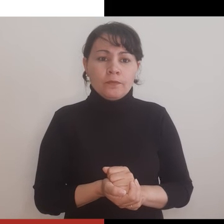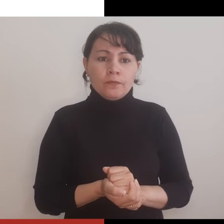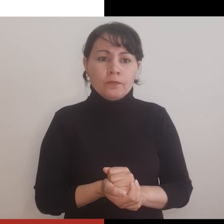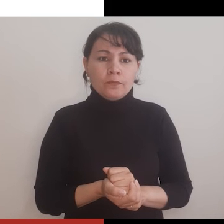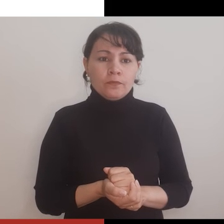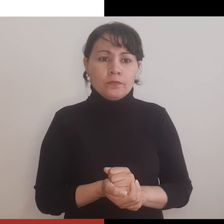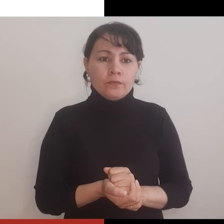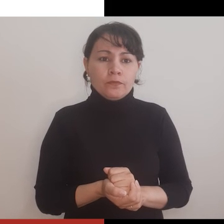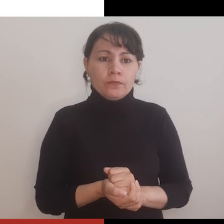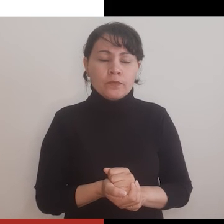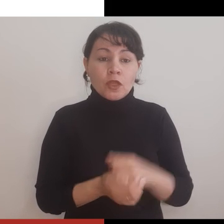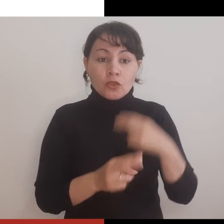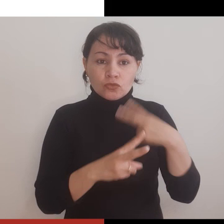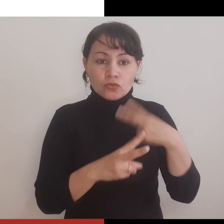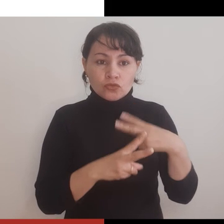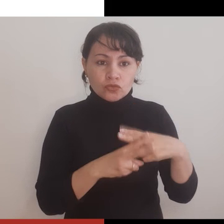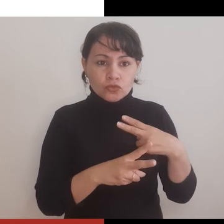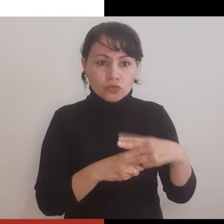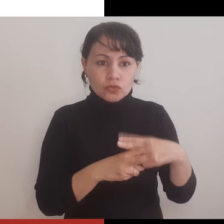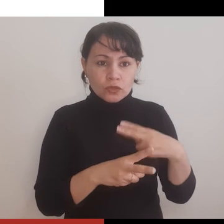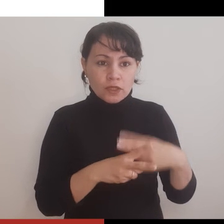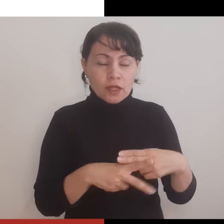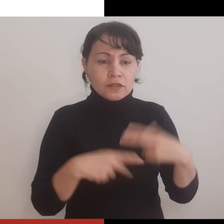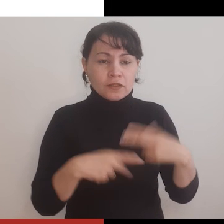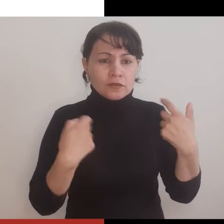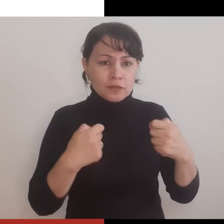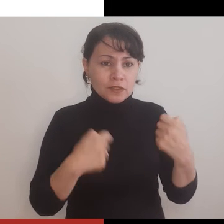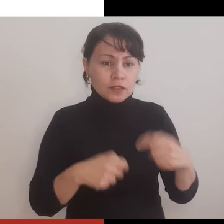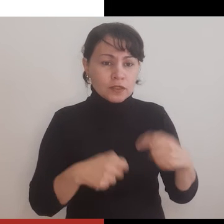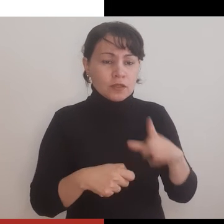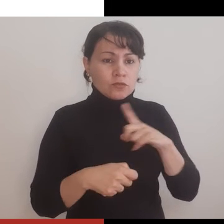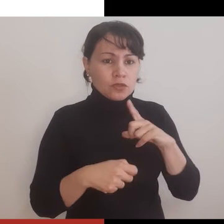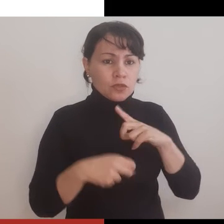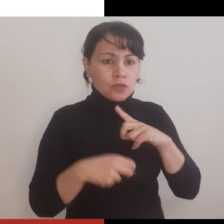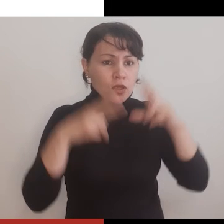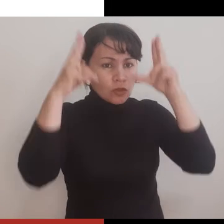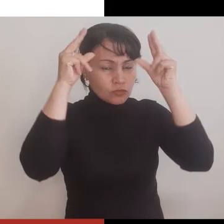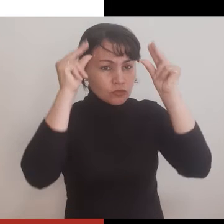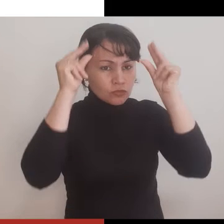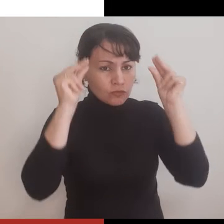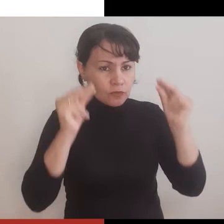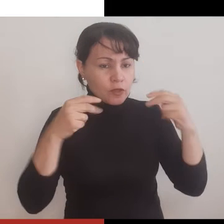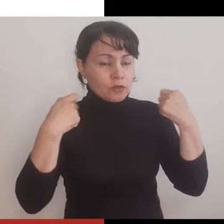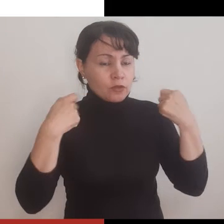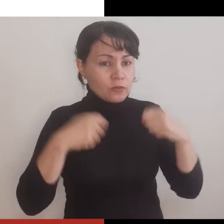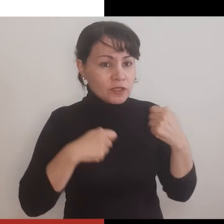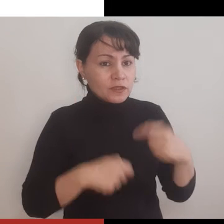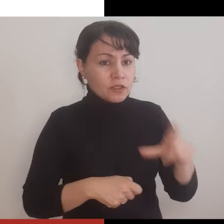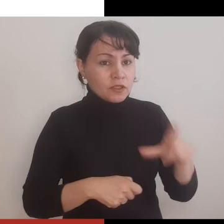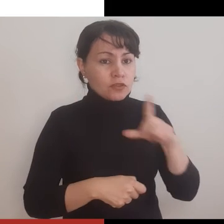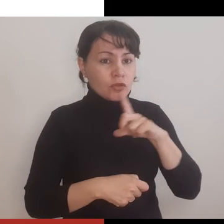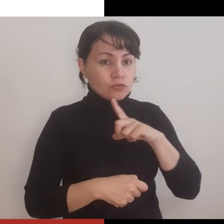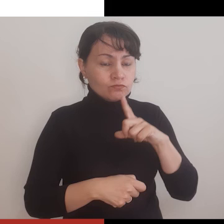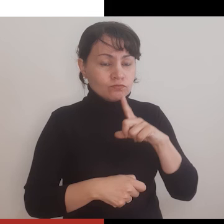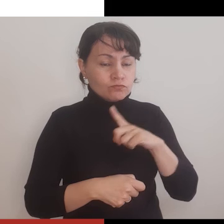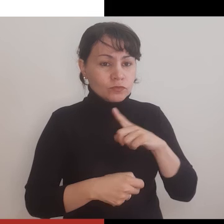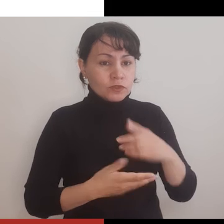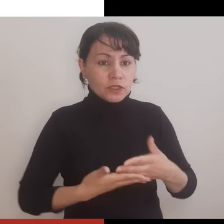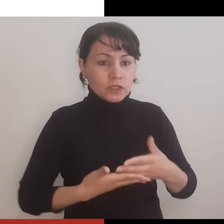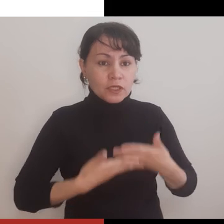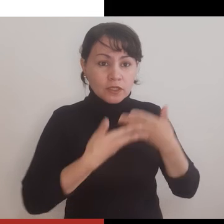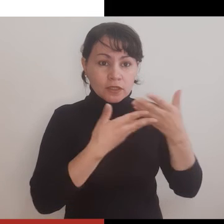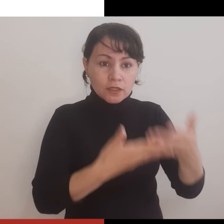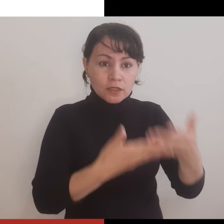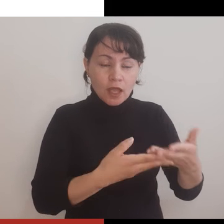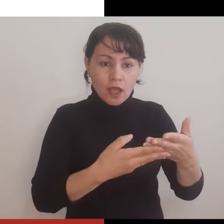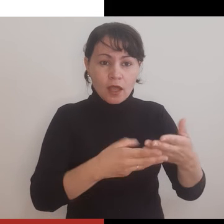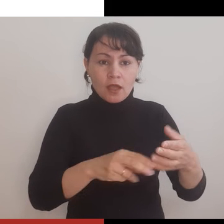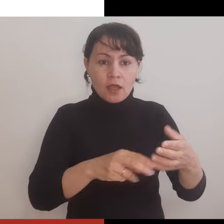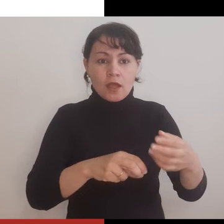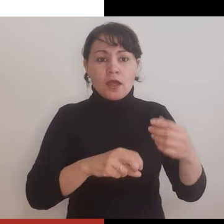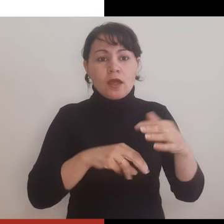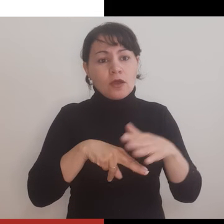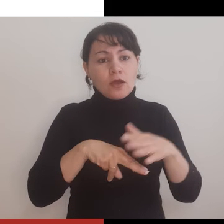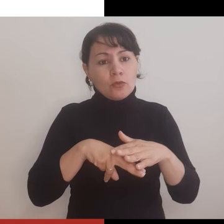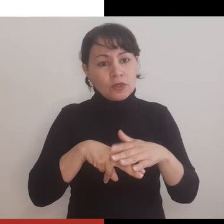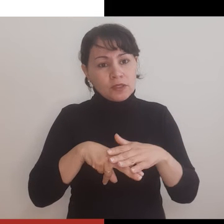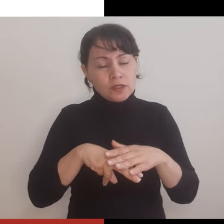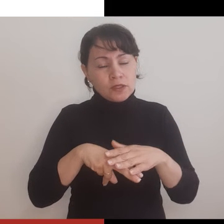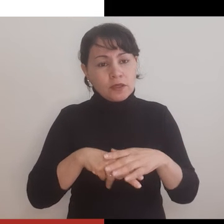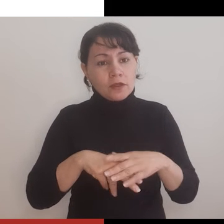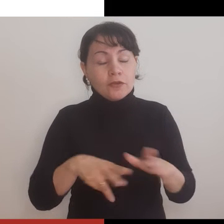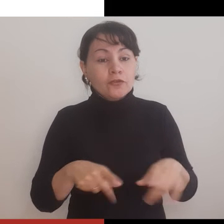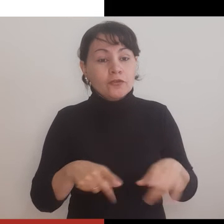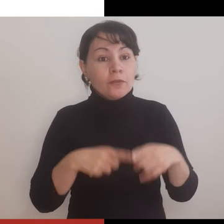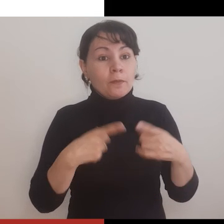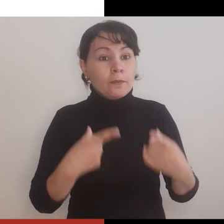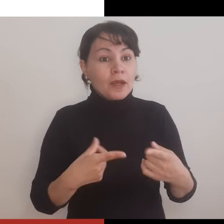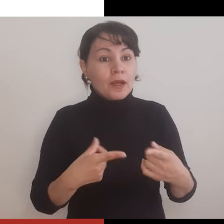e os cuidados que os enfermeiros e as suas equipes precisam ofertar para esse paciente. No entanto, quando